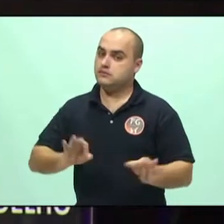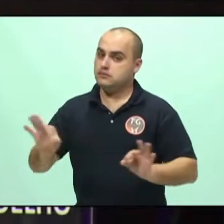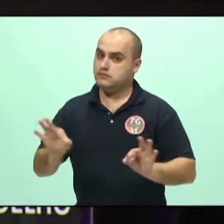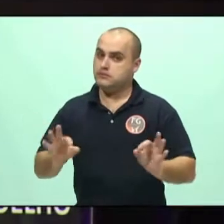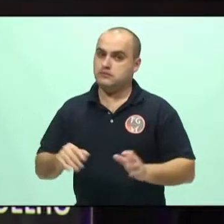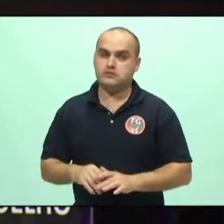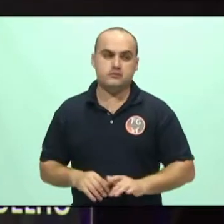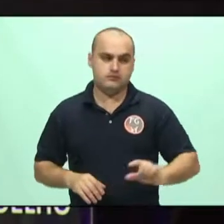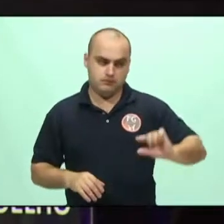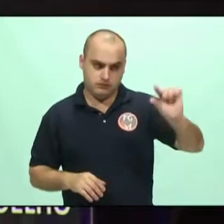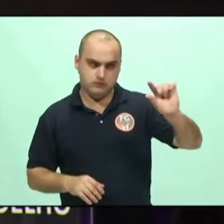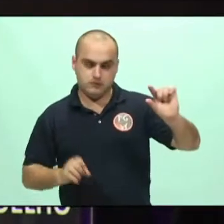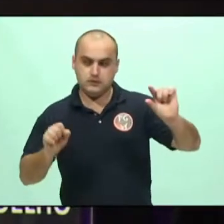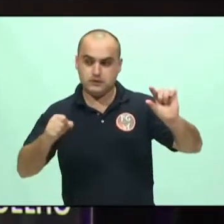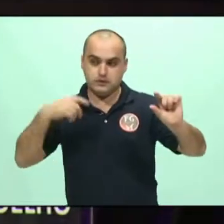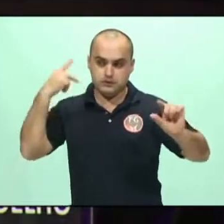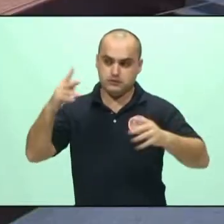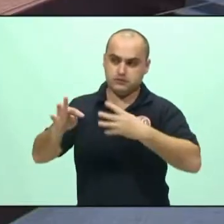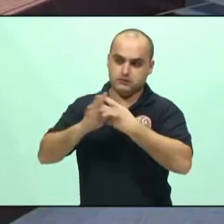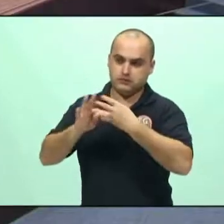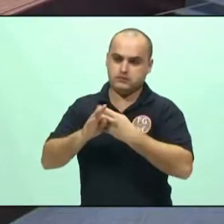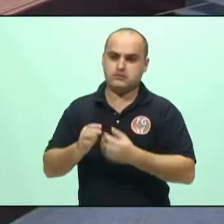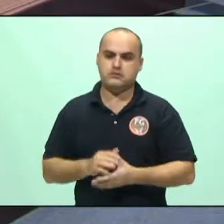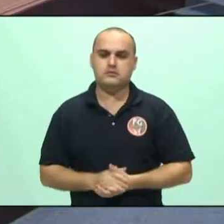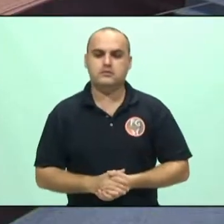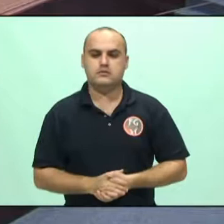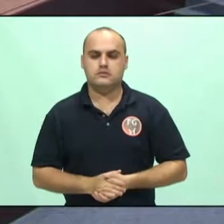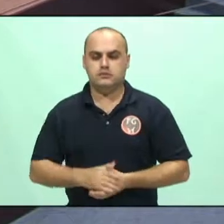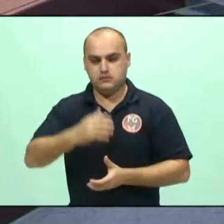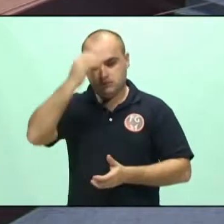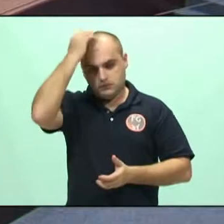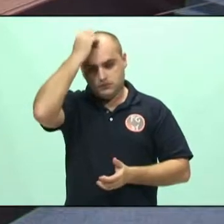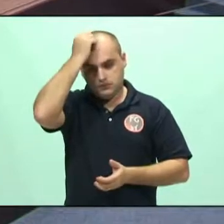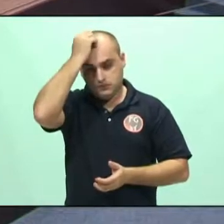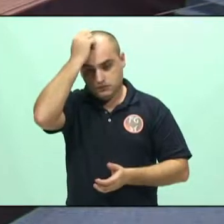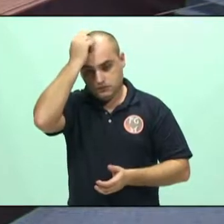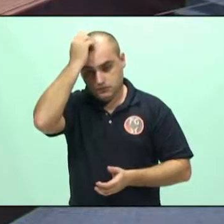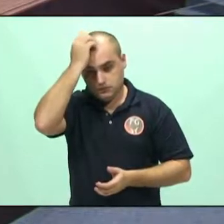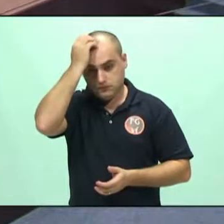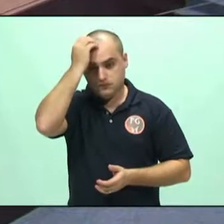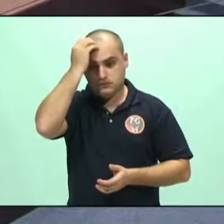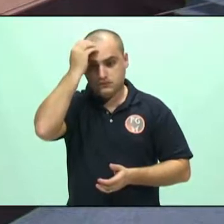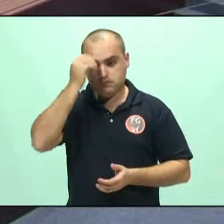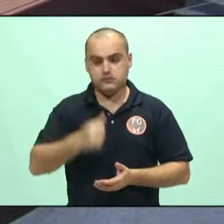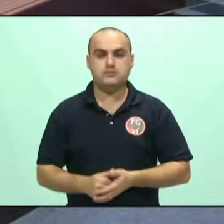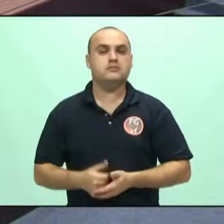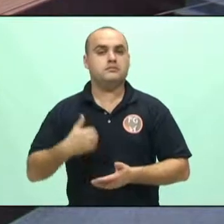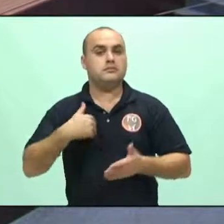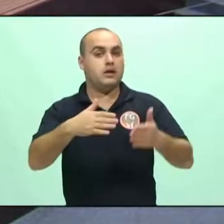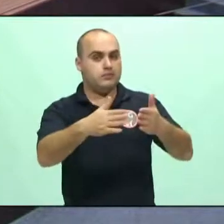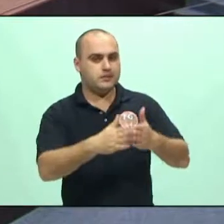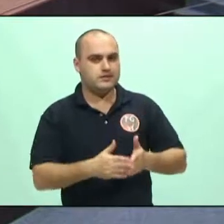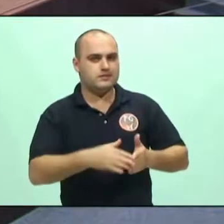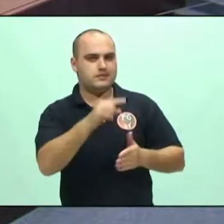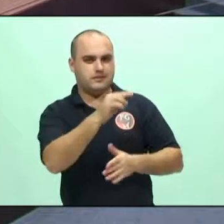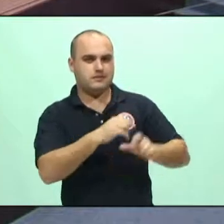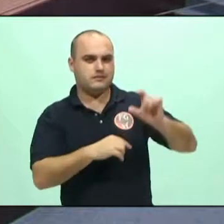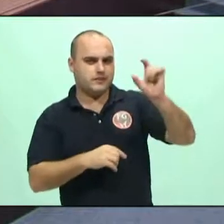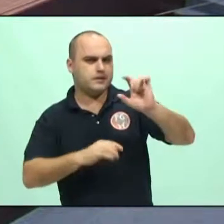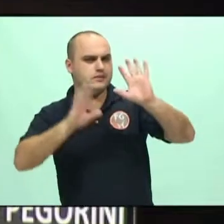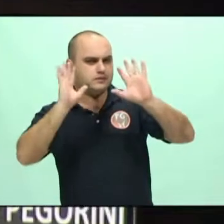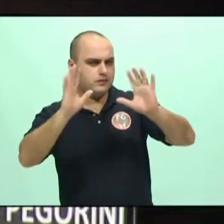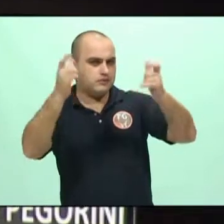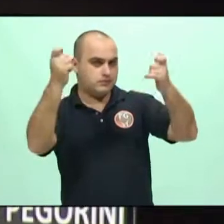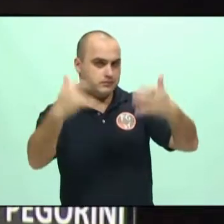com sendo uma parte Vereador Tonho eu eu até vender essa parte Vereador pai ilustrar uma situação